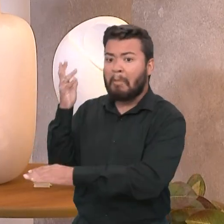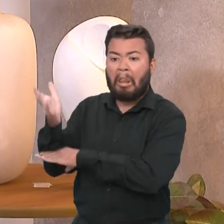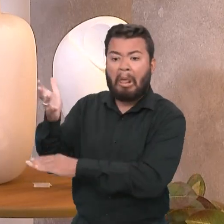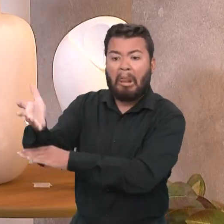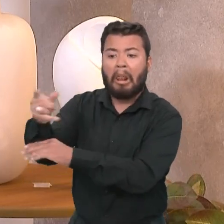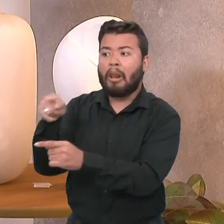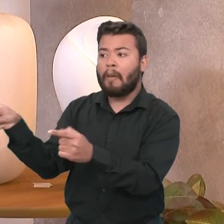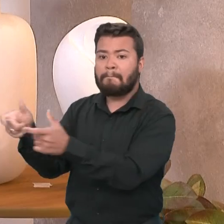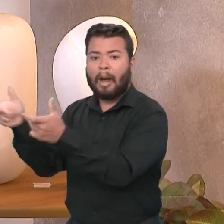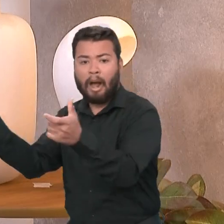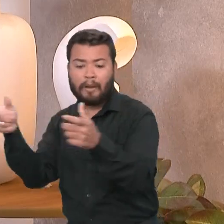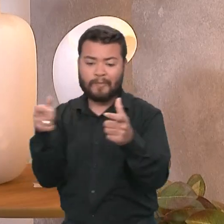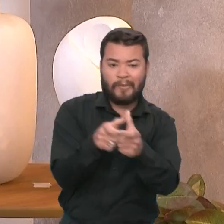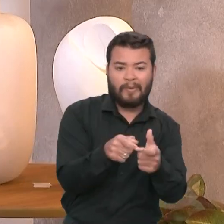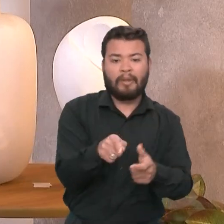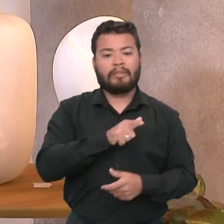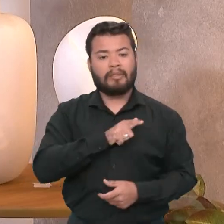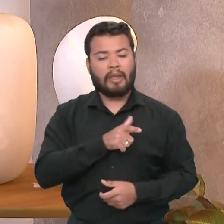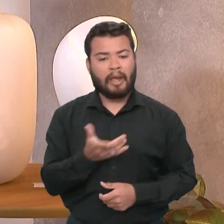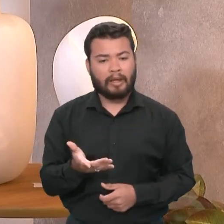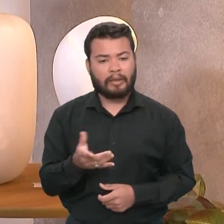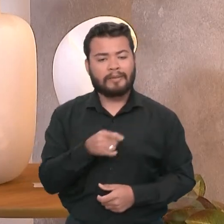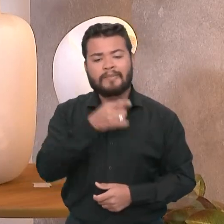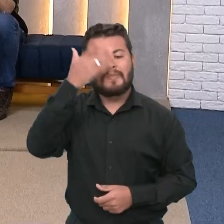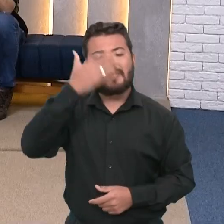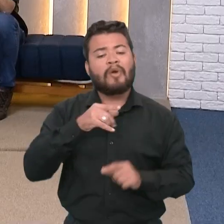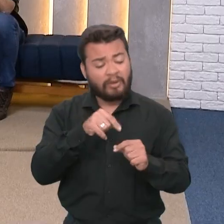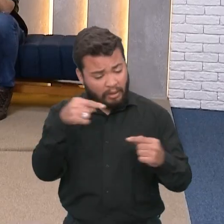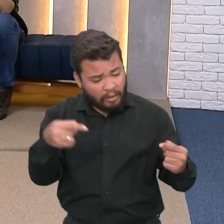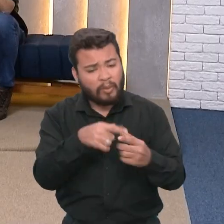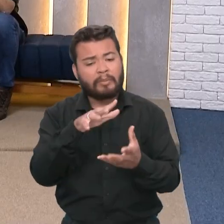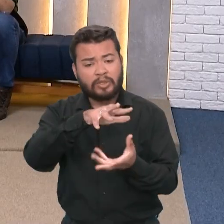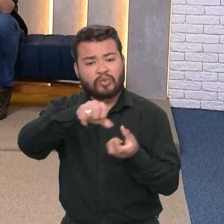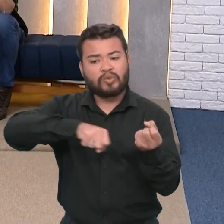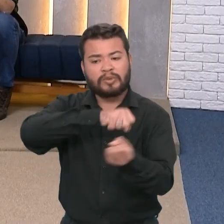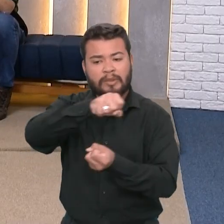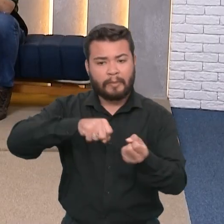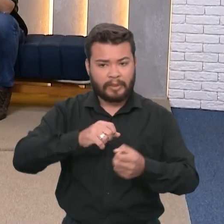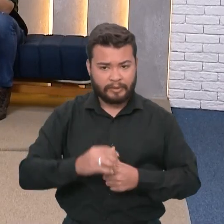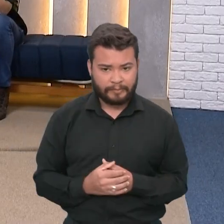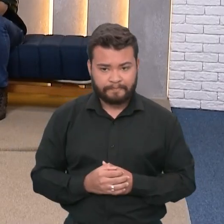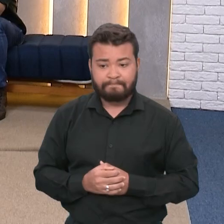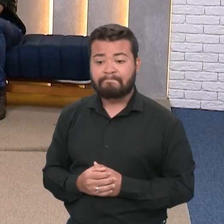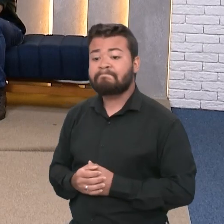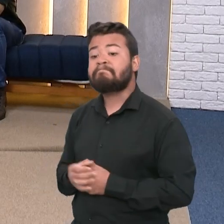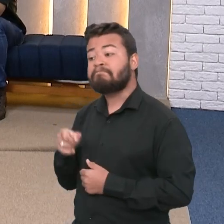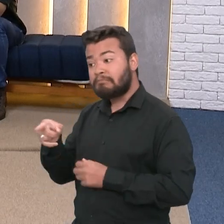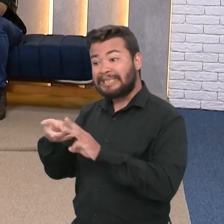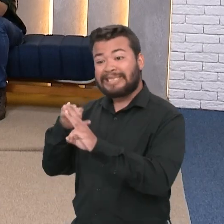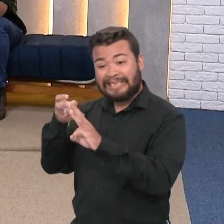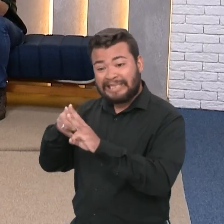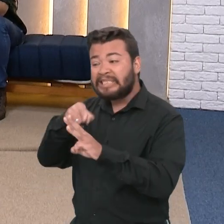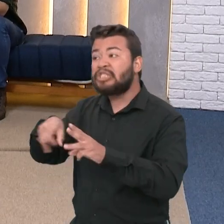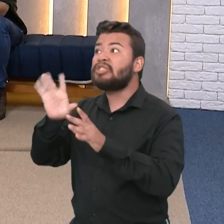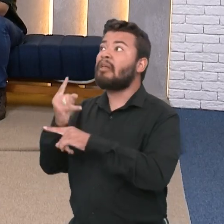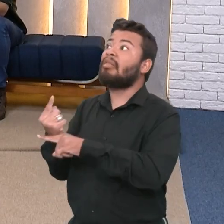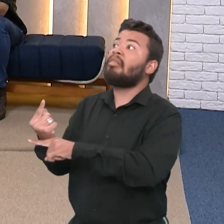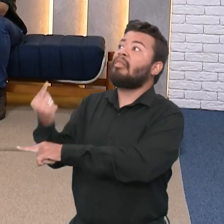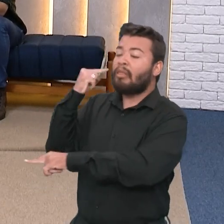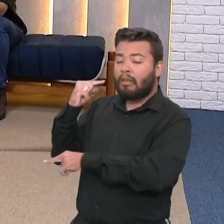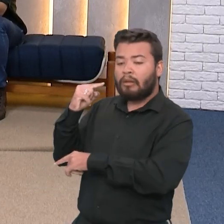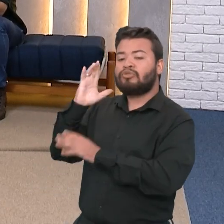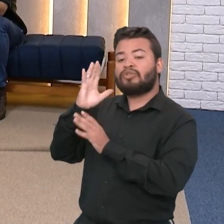é um modelo de sustentabilidade. Esses povos, Daíse, eles sabem desde o princípio como